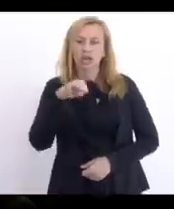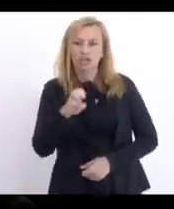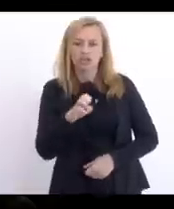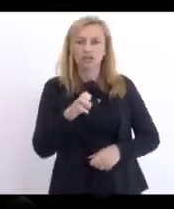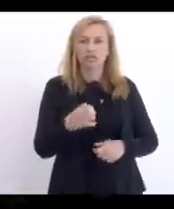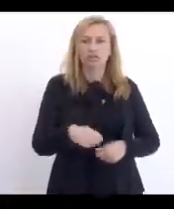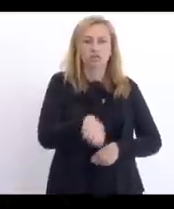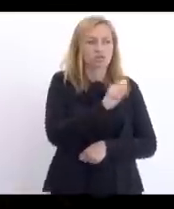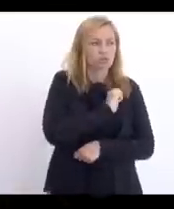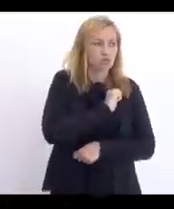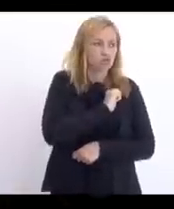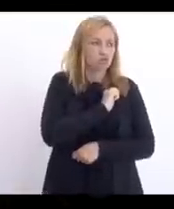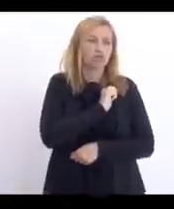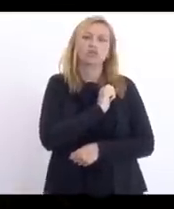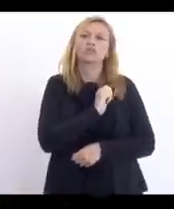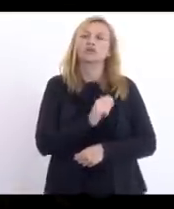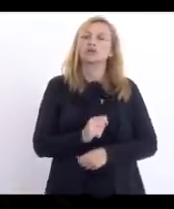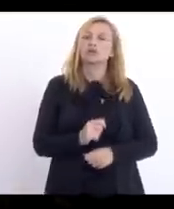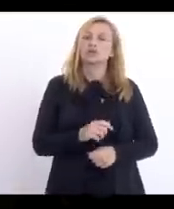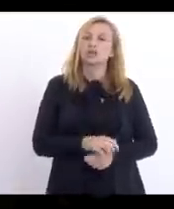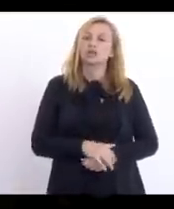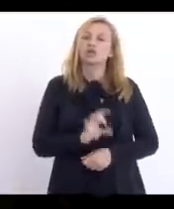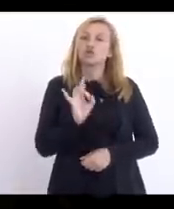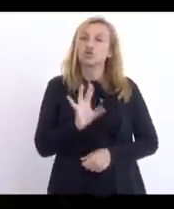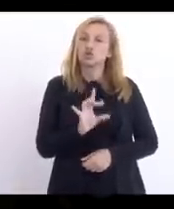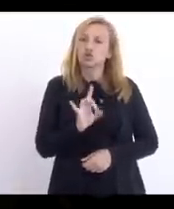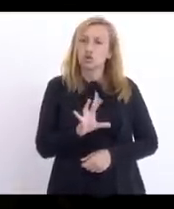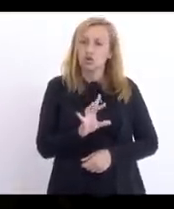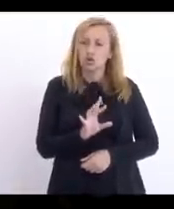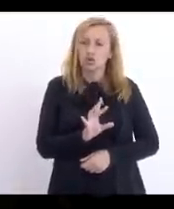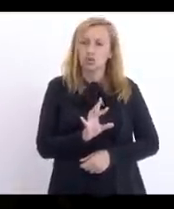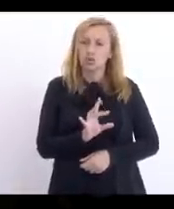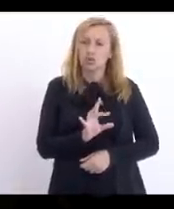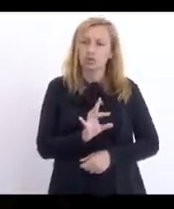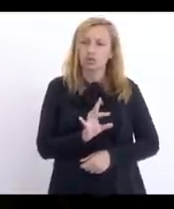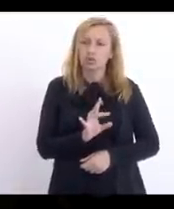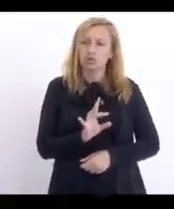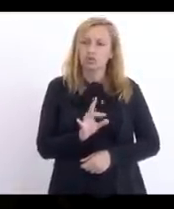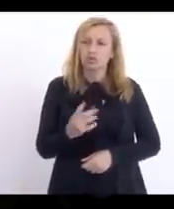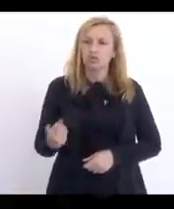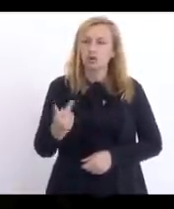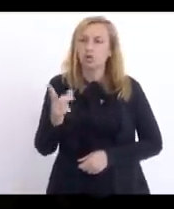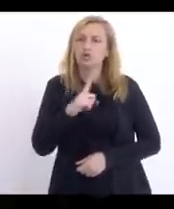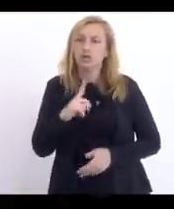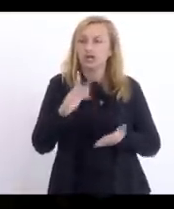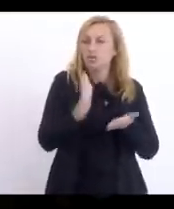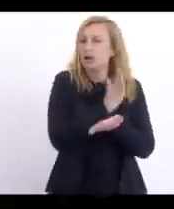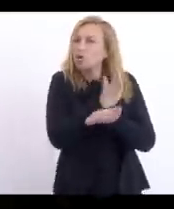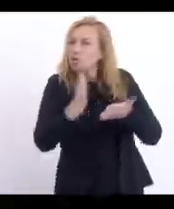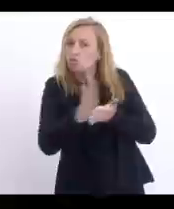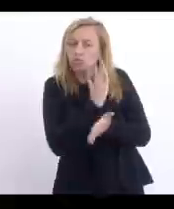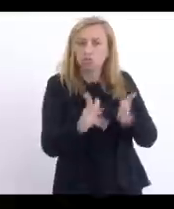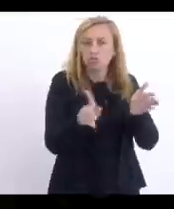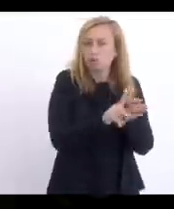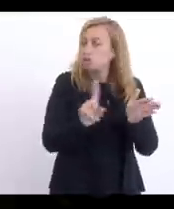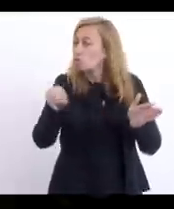recuperação fiscal só vale para os projetos de alguns, de outros